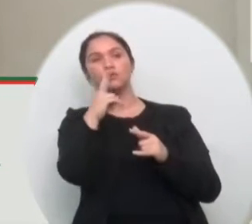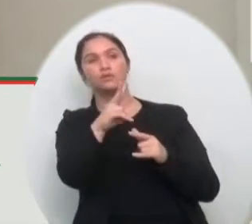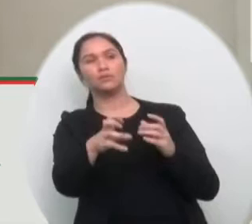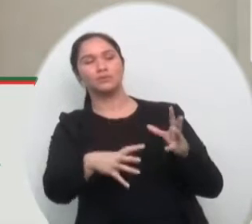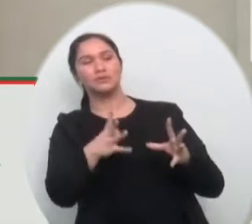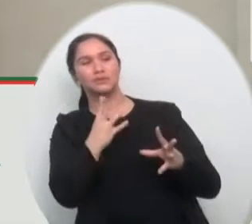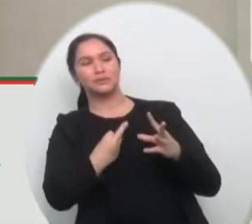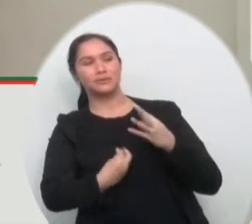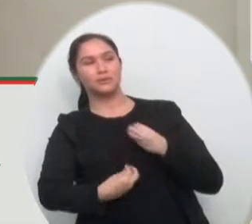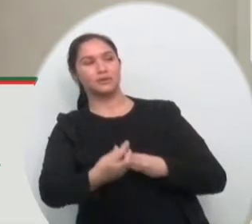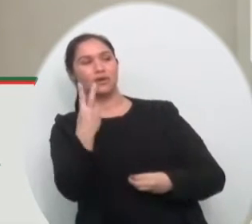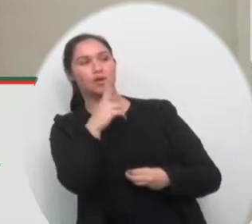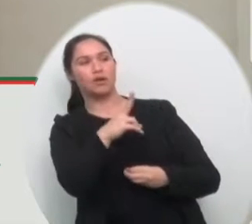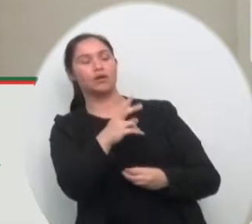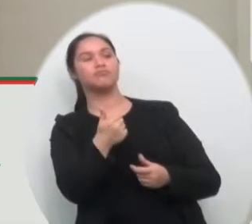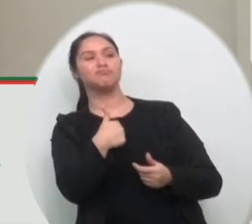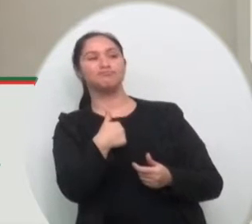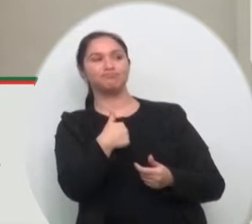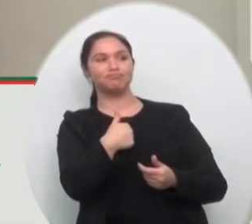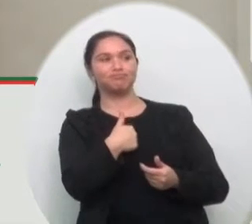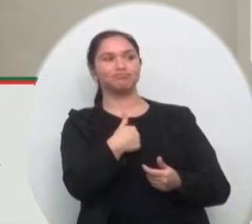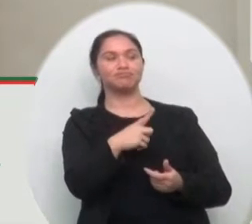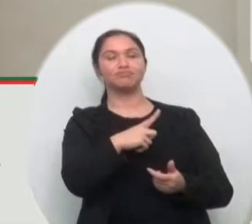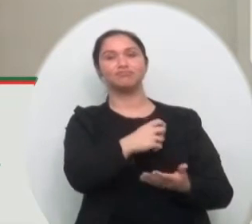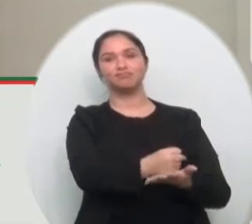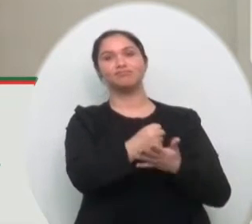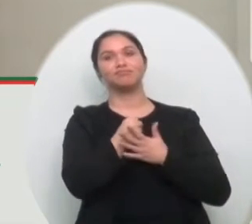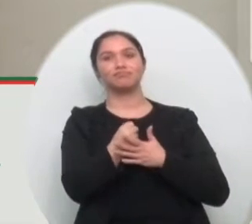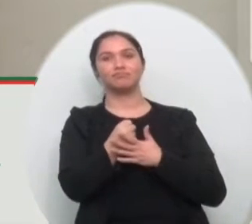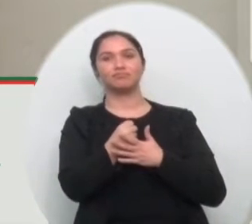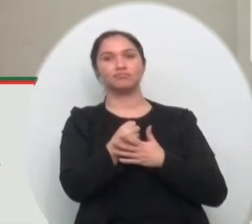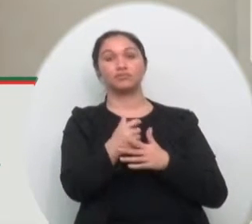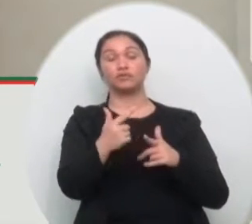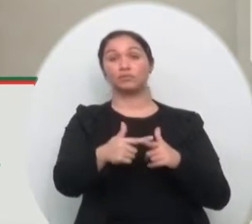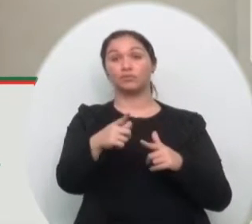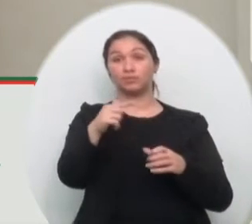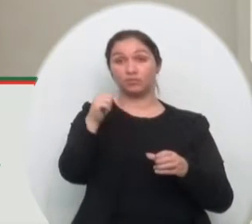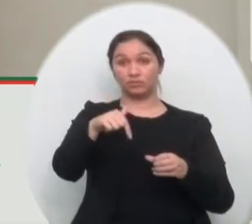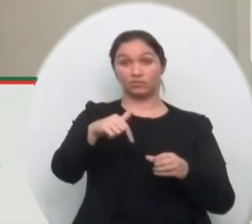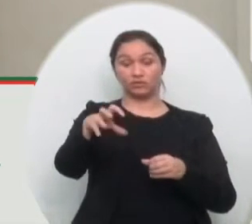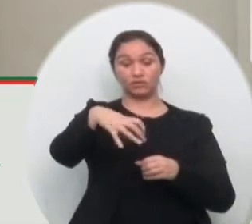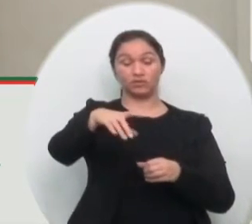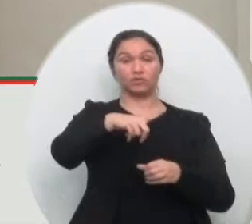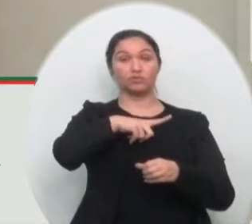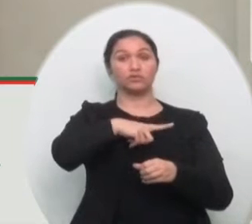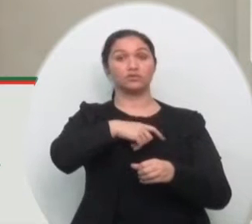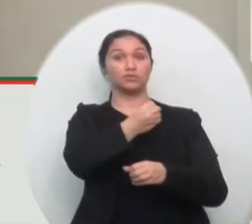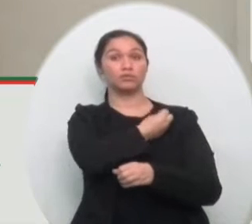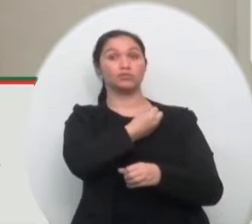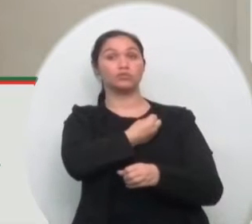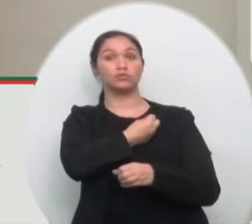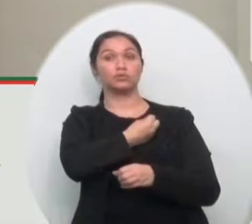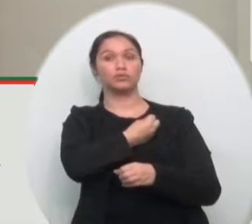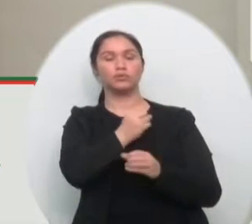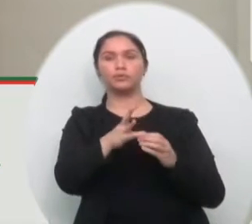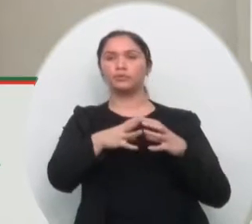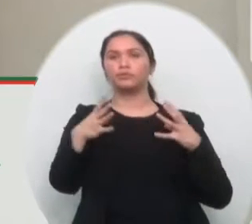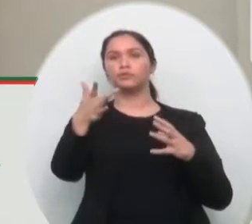daquele jovem. Nós tivemos aqui um índice alto de suicídio na região e essas pessoas